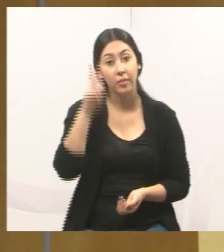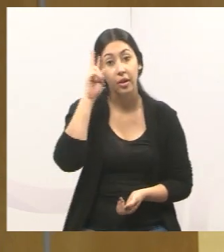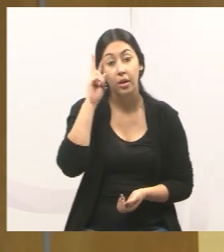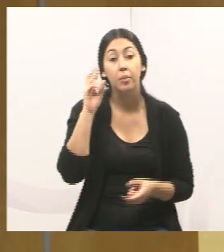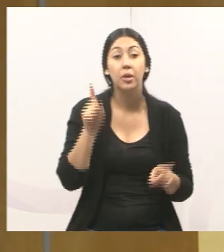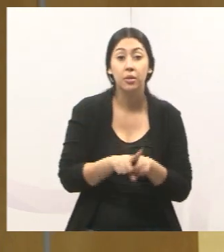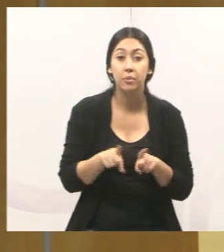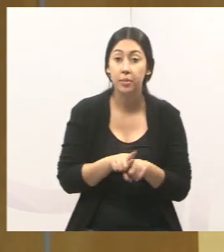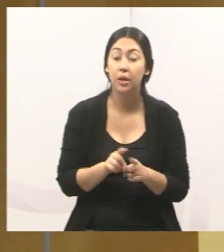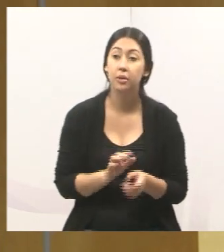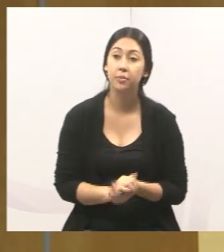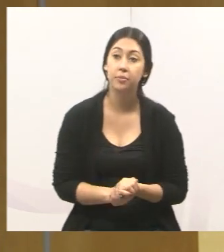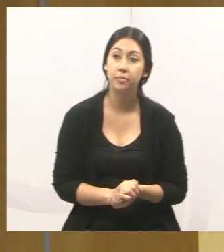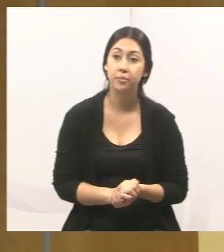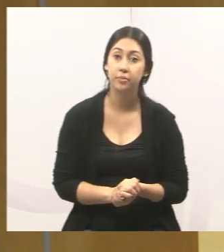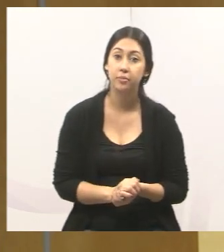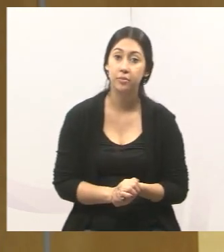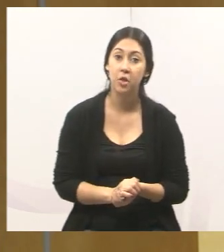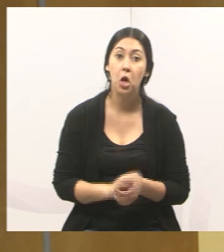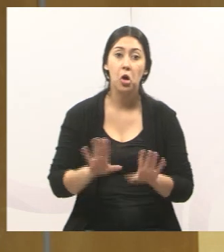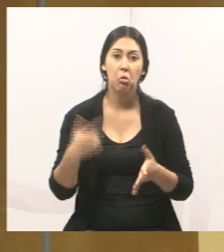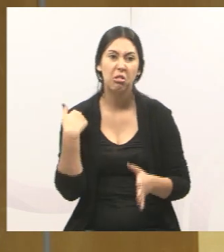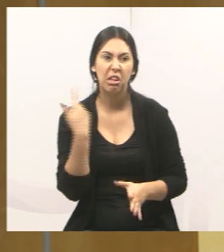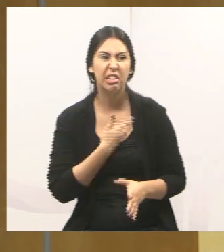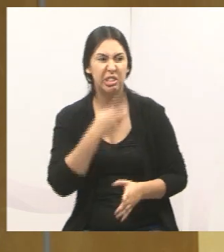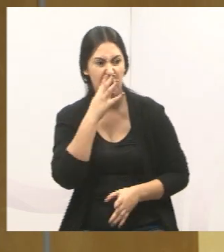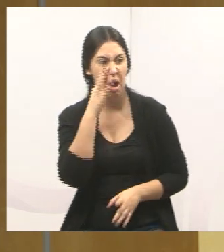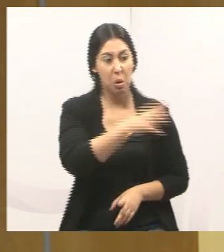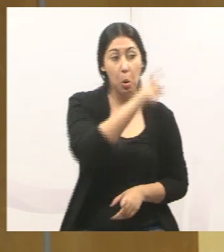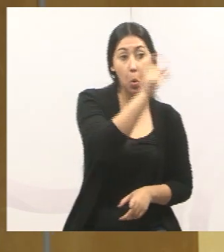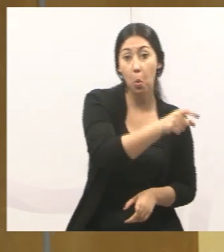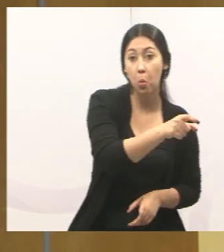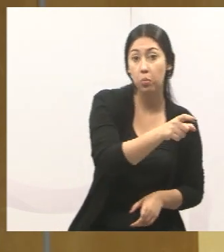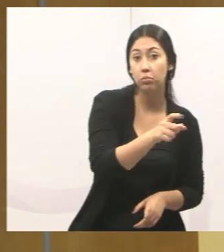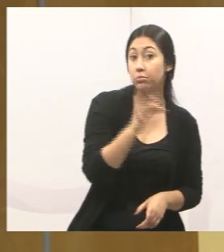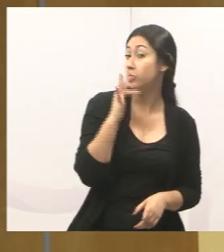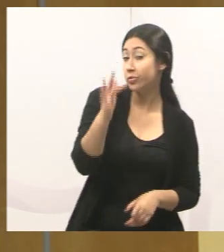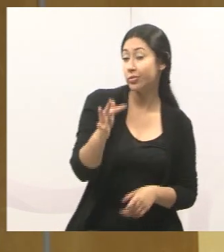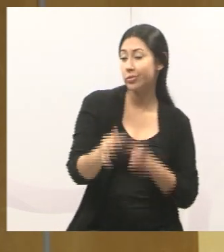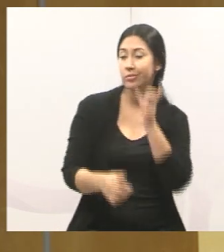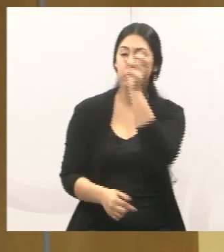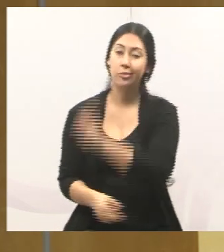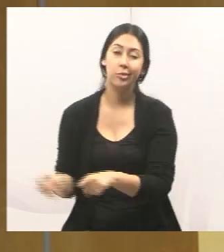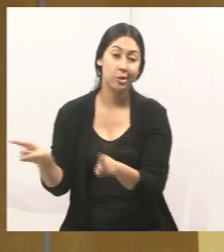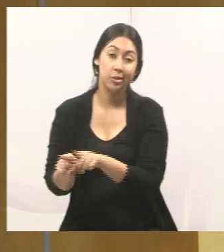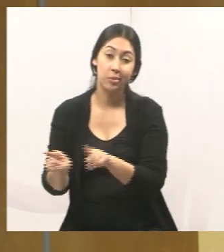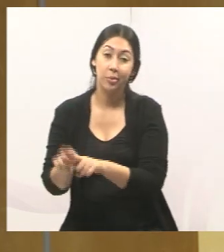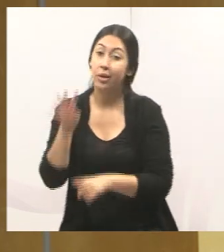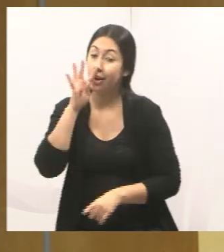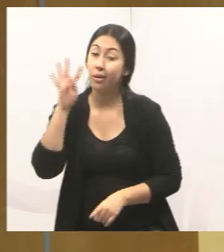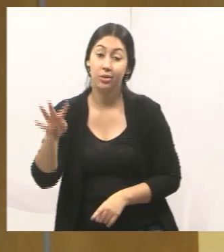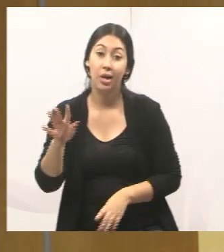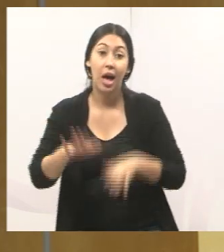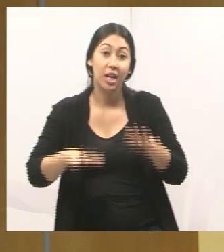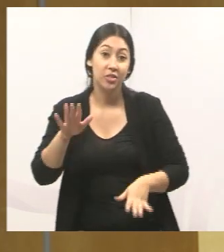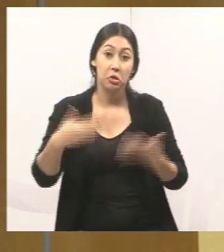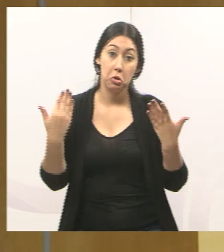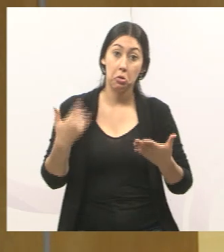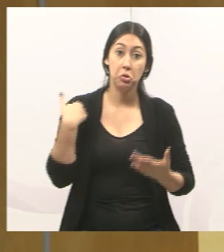que também o pau que bate em Chico, bate em Francisco, como você sempre fala, né? Nós temos a nossa posição hoje aqui, amanhã também nós vamos ter com